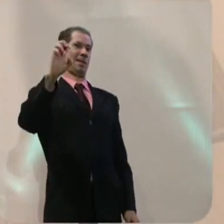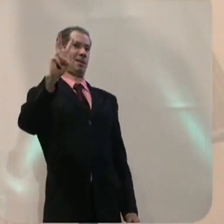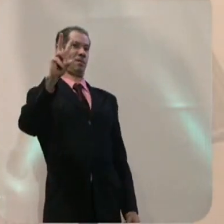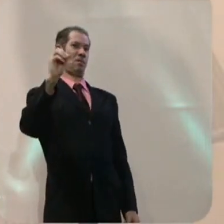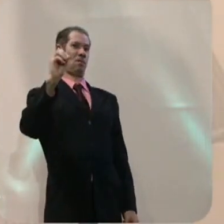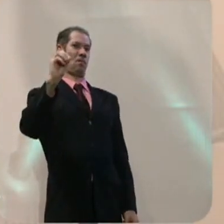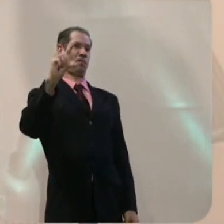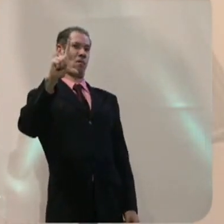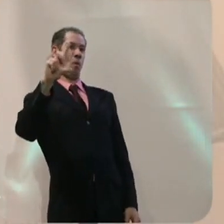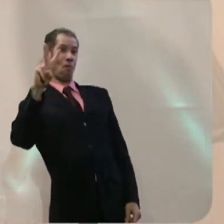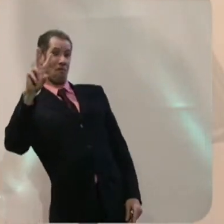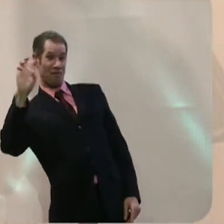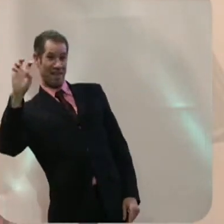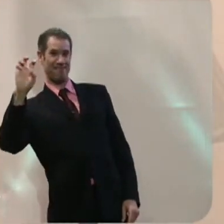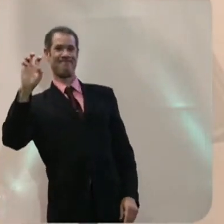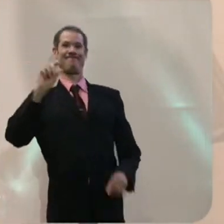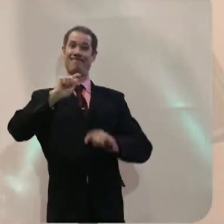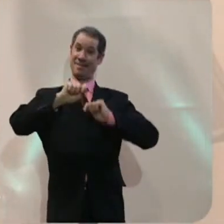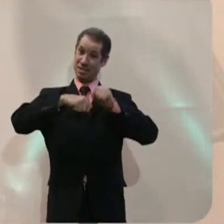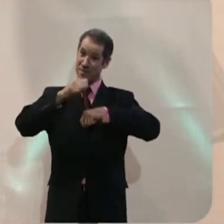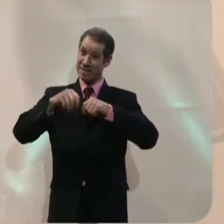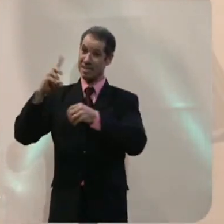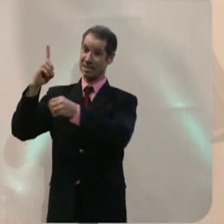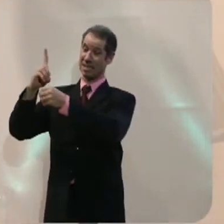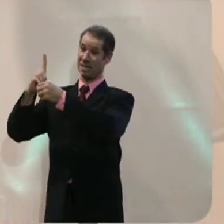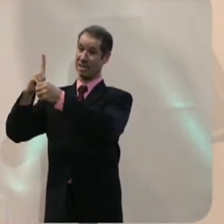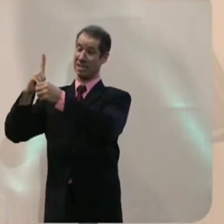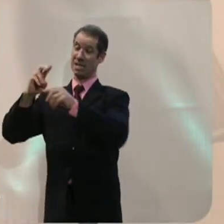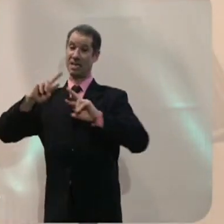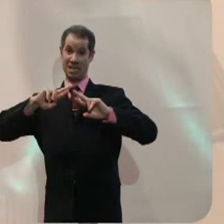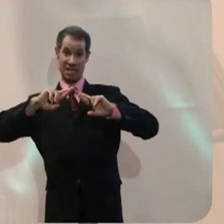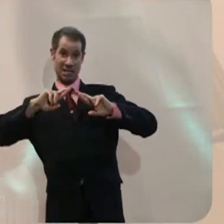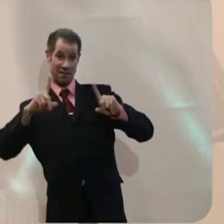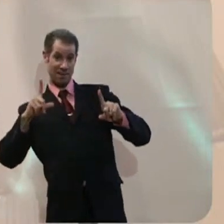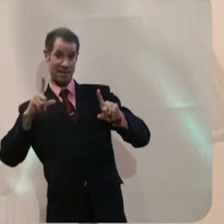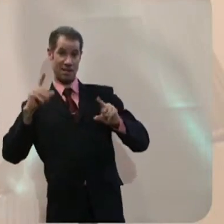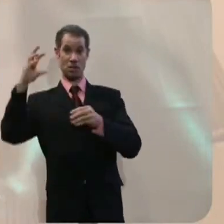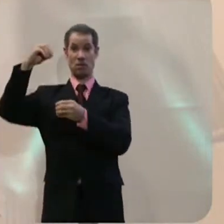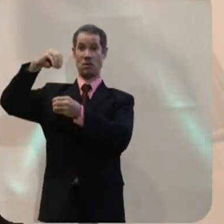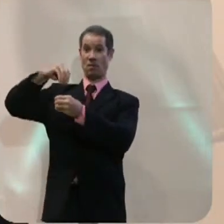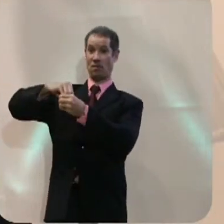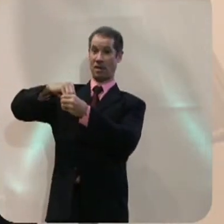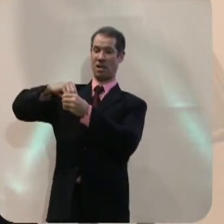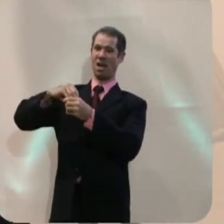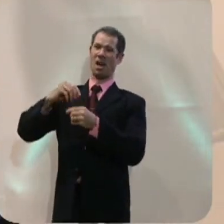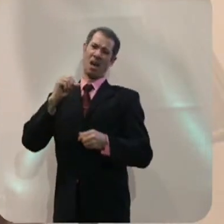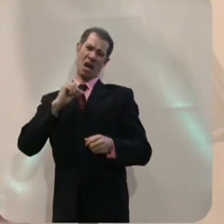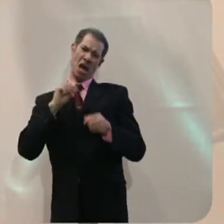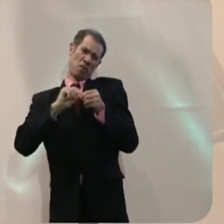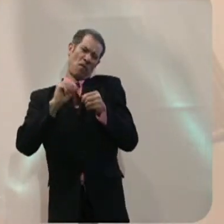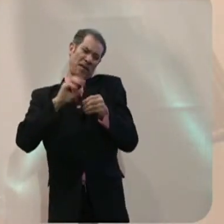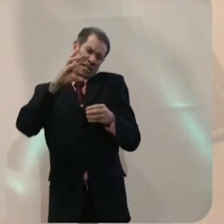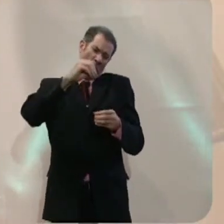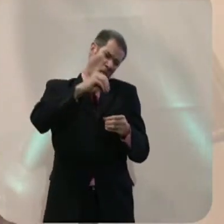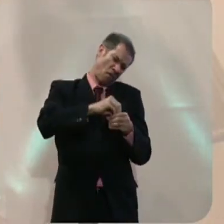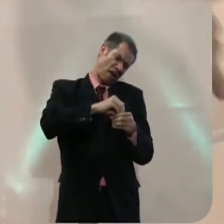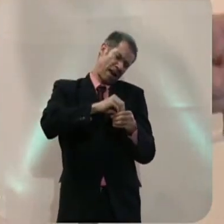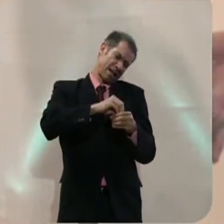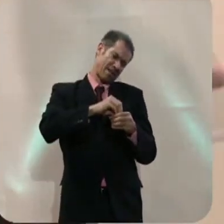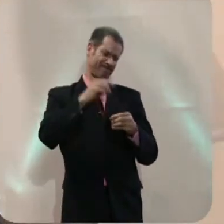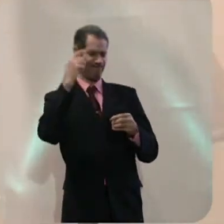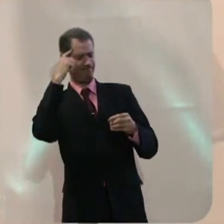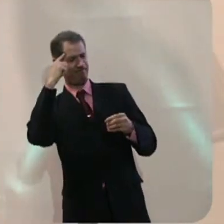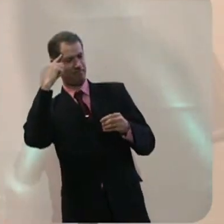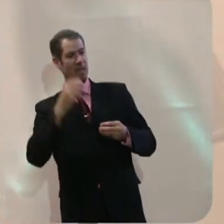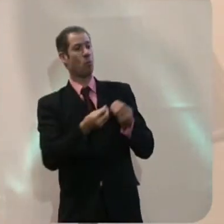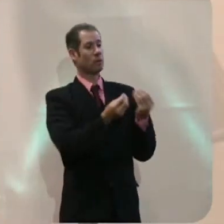se administra. Diferentemente das ofertas, em que eu digo, eu vou fazer isso com essa oferta, eu vou fazer aquilo, vou